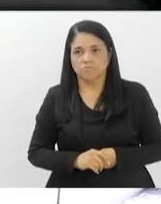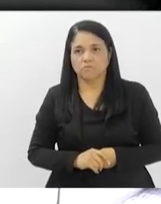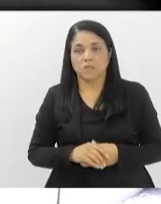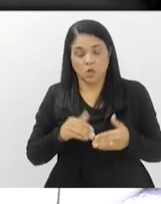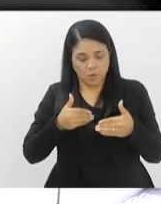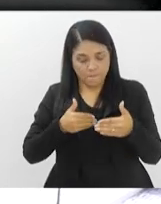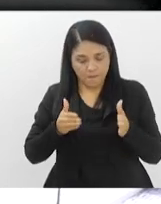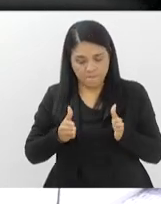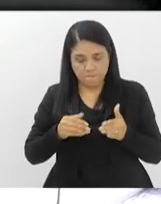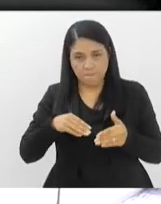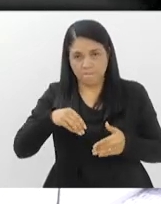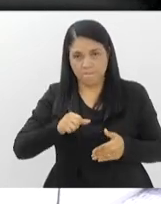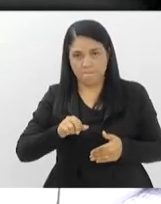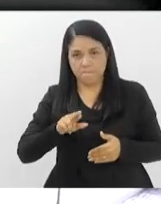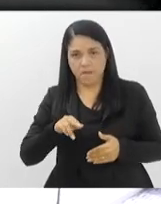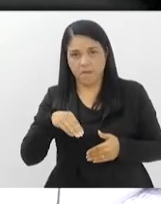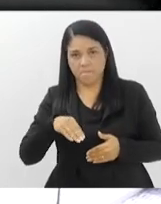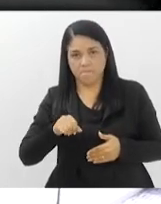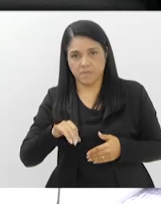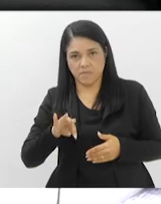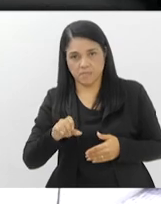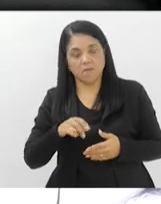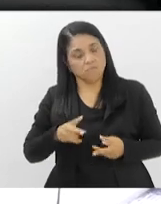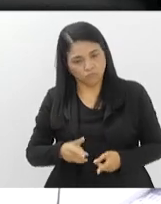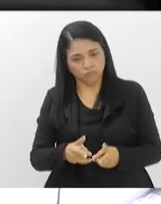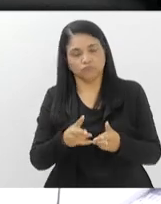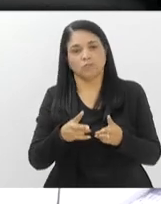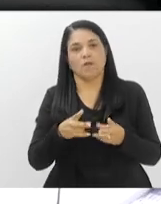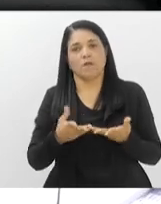marmita e vou continuar a comer de marmita.